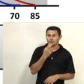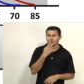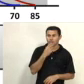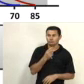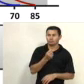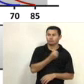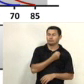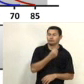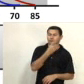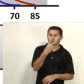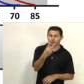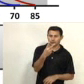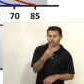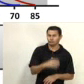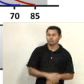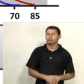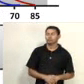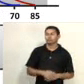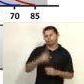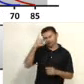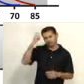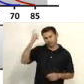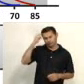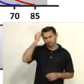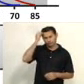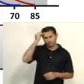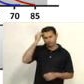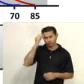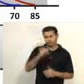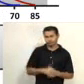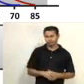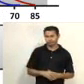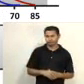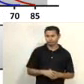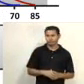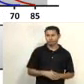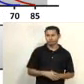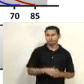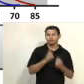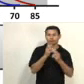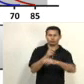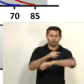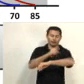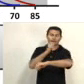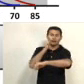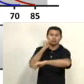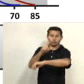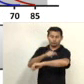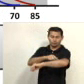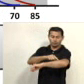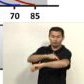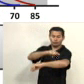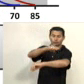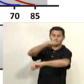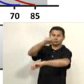1 e 2, né, uma situação hipotética, a média a mesma. O que eu percebo? Ambas as